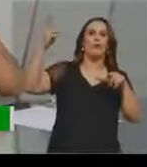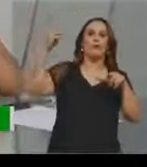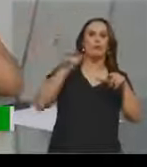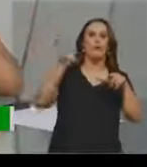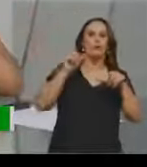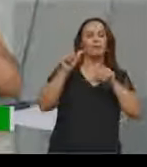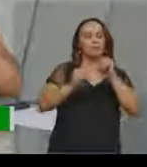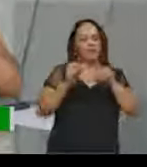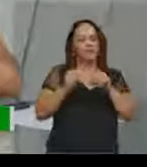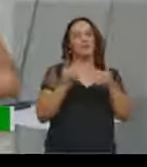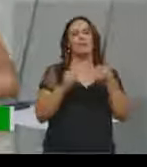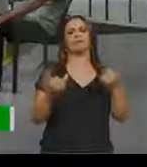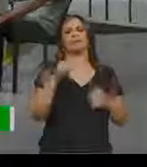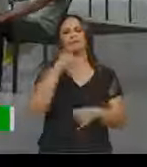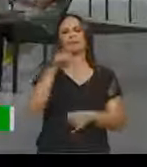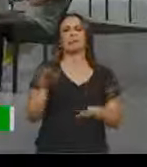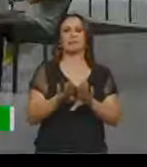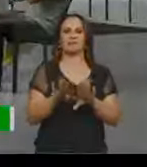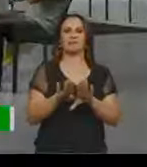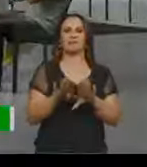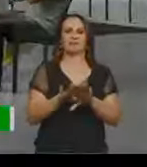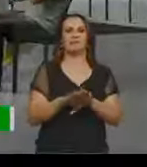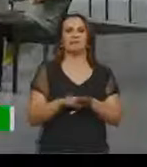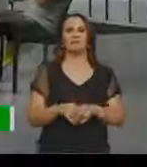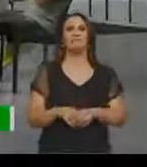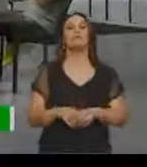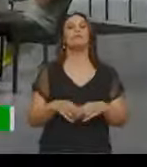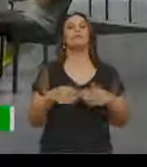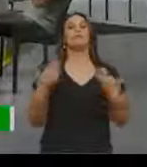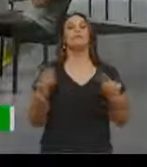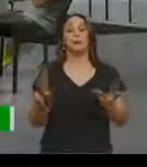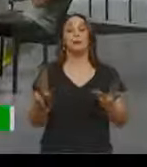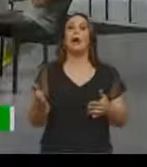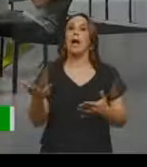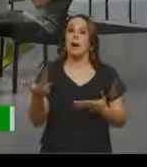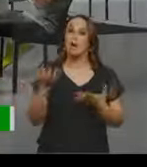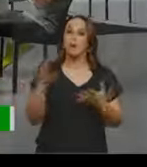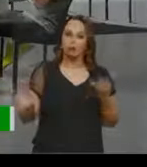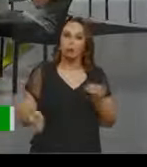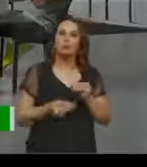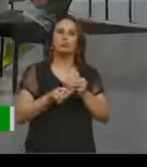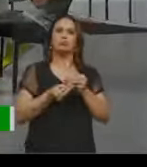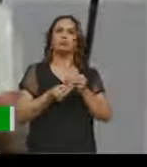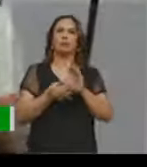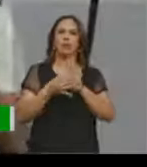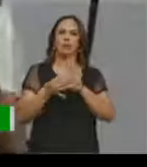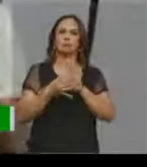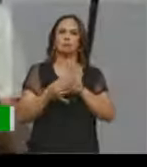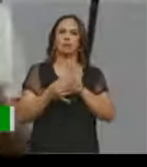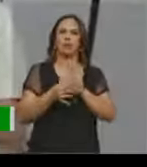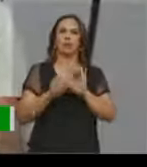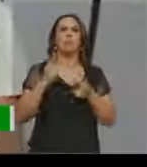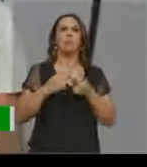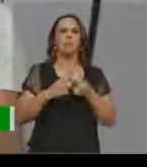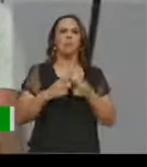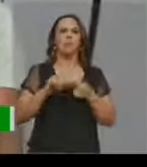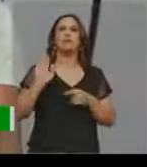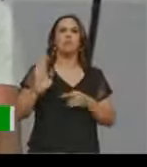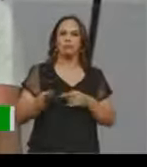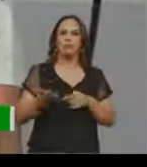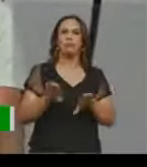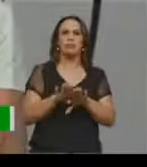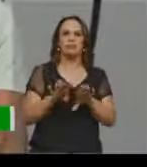cientistas. Eu gostaria até de fazer um comentário, porque tem a ver com nós conversando sobre tecnologia, meio ambiente, os lados positivos e